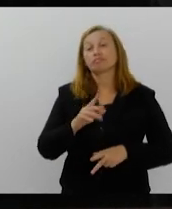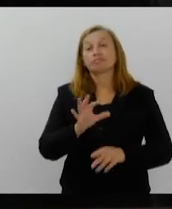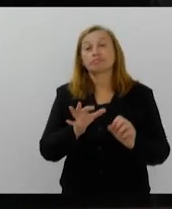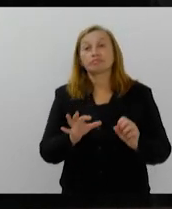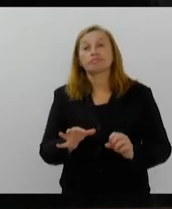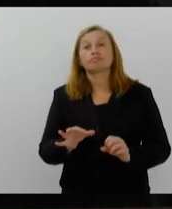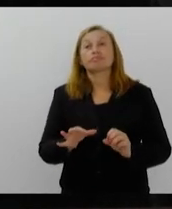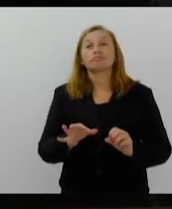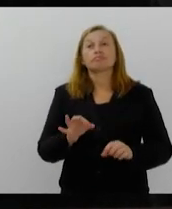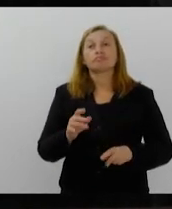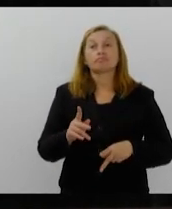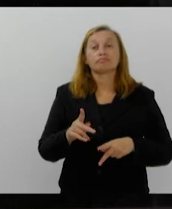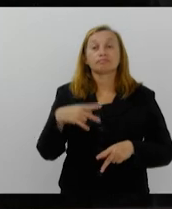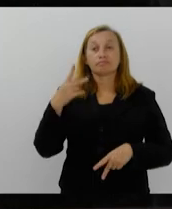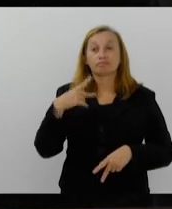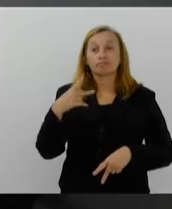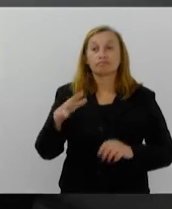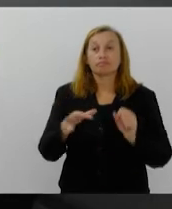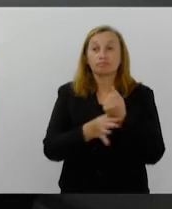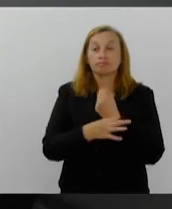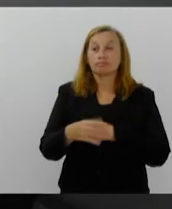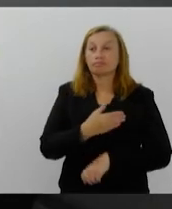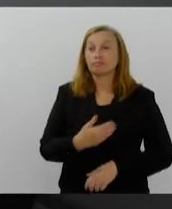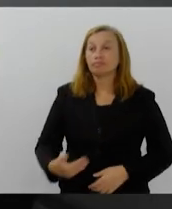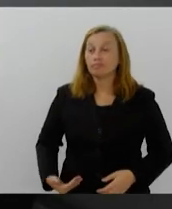segurança pública.